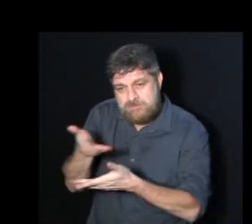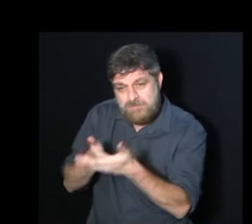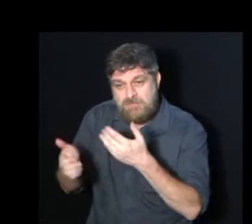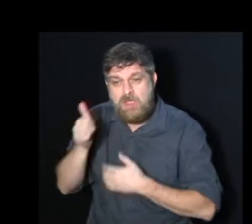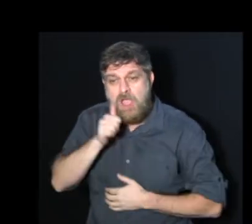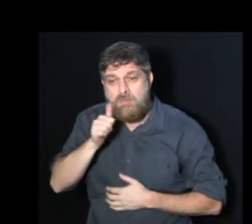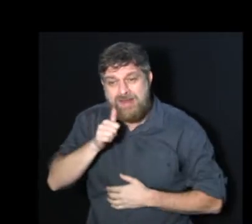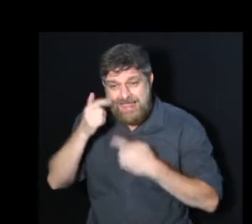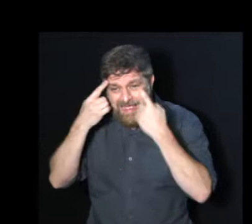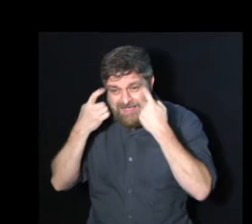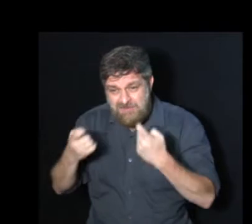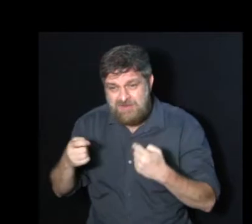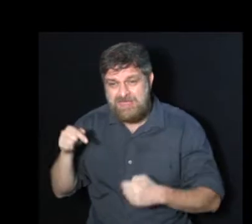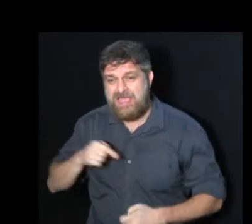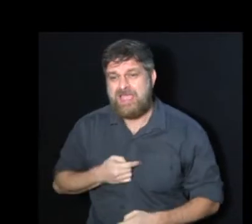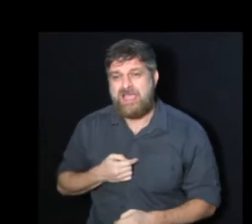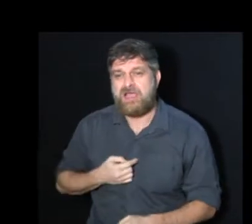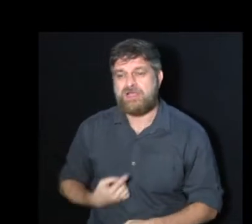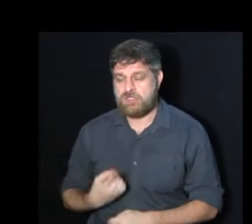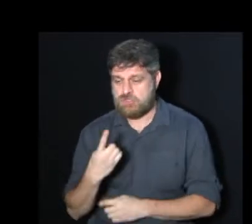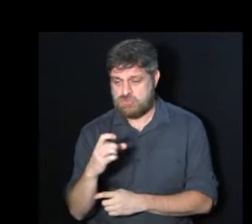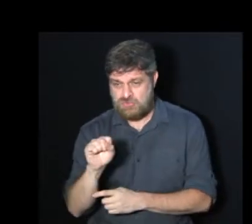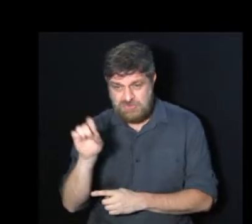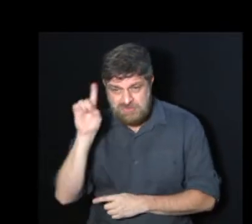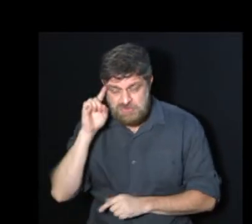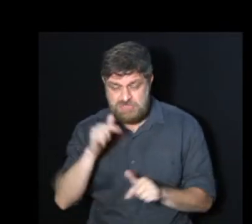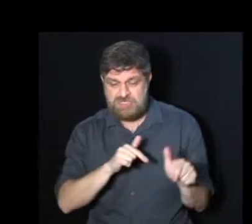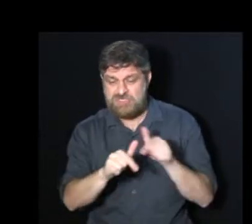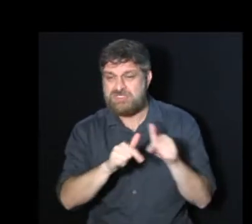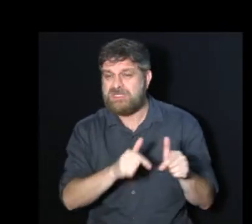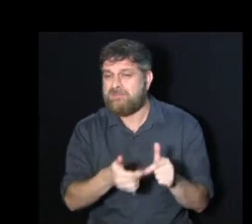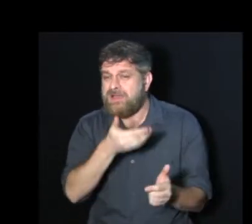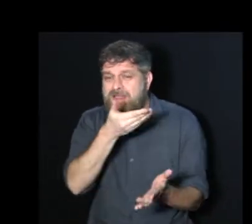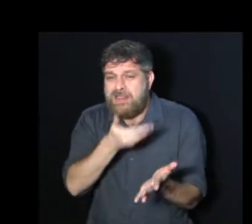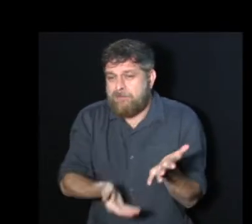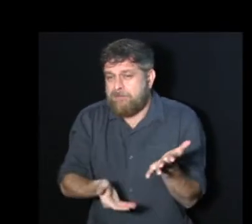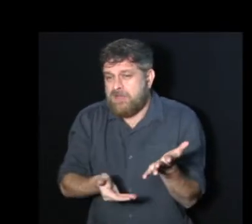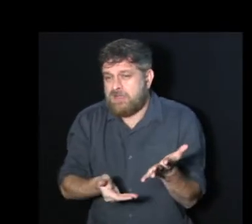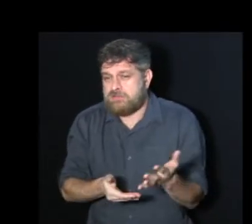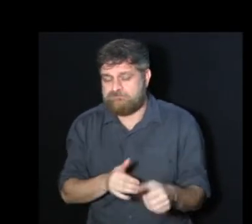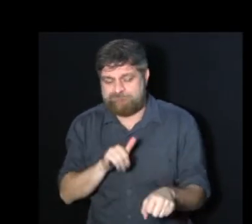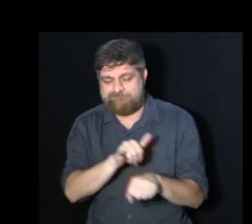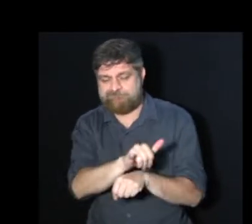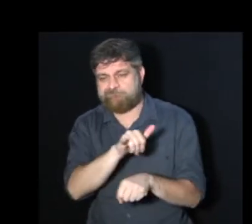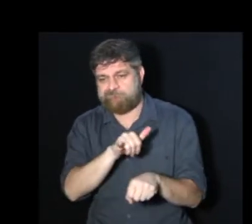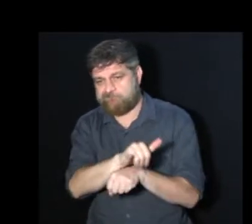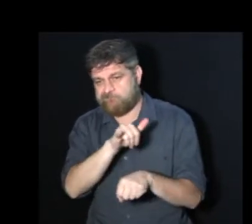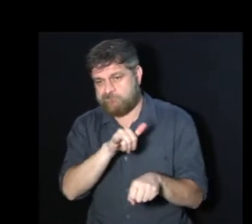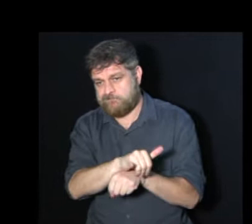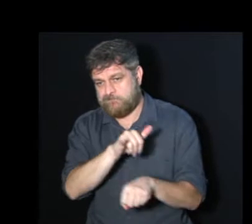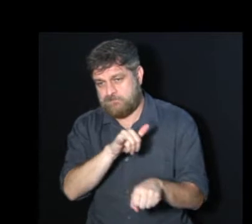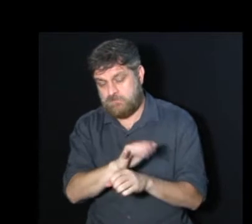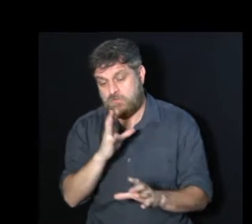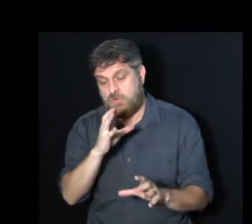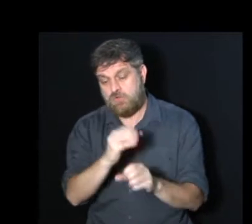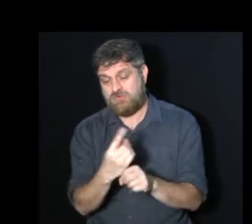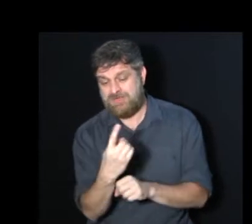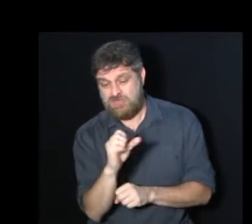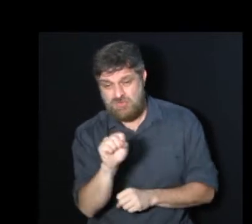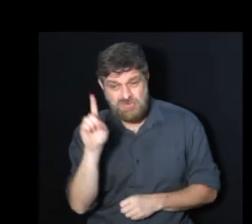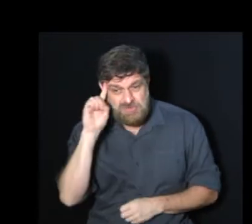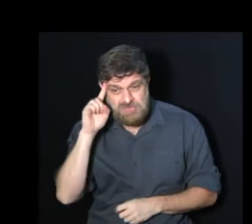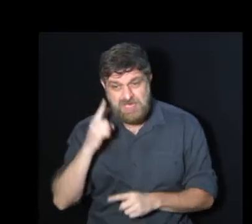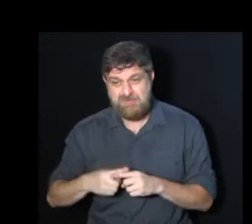violência, elas perdem cerca de 18 dias de trabalho ao ano em função das agressões